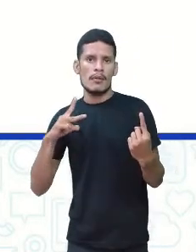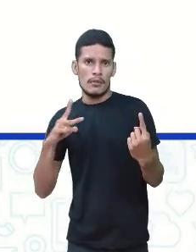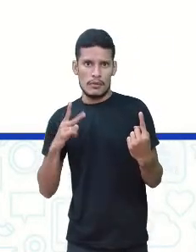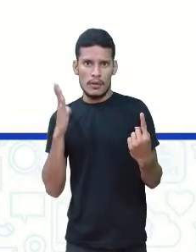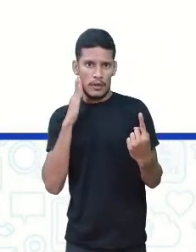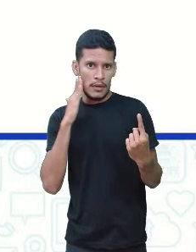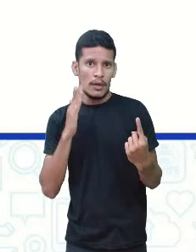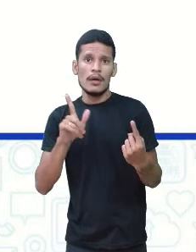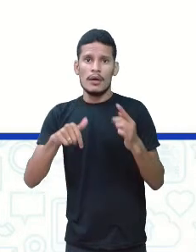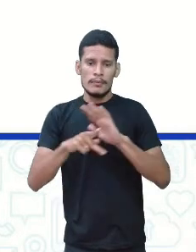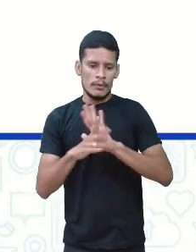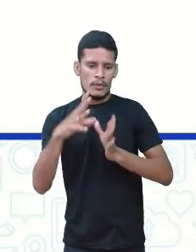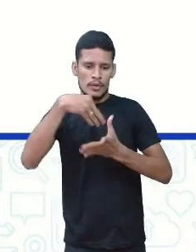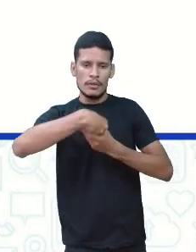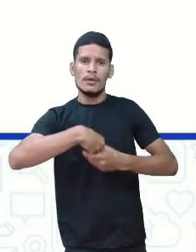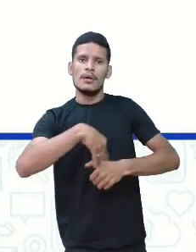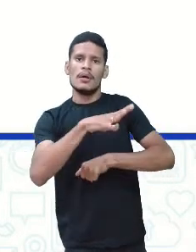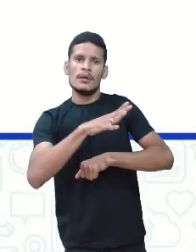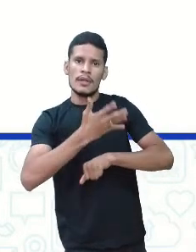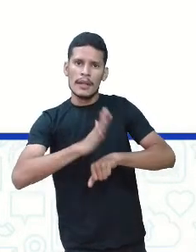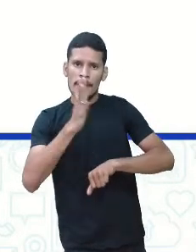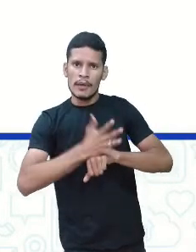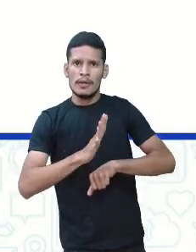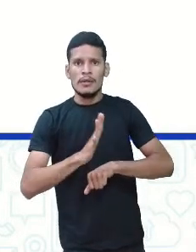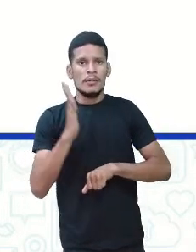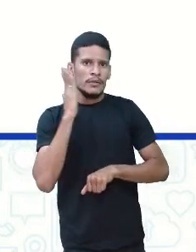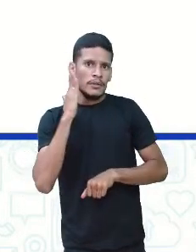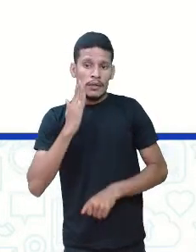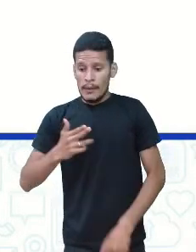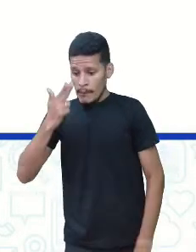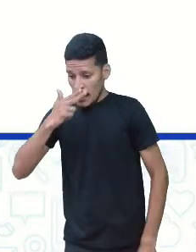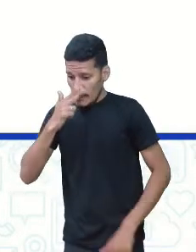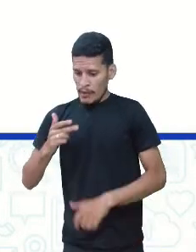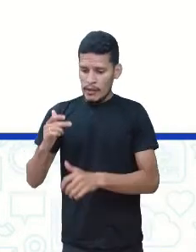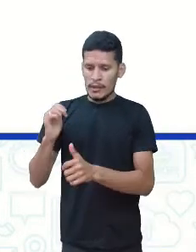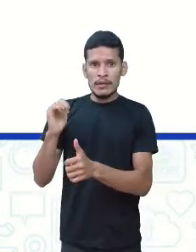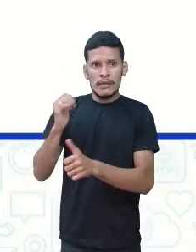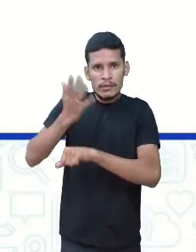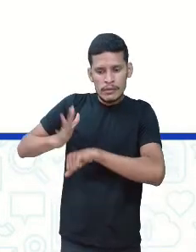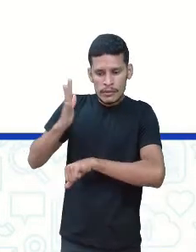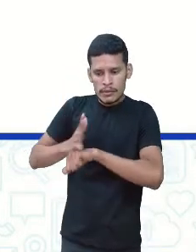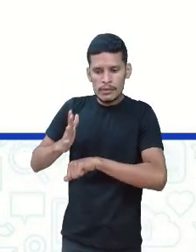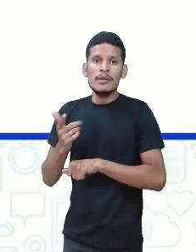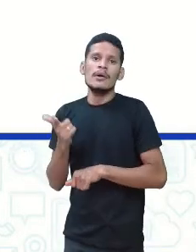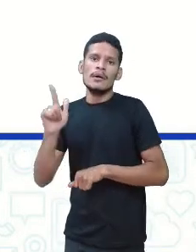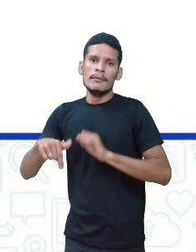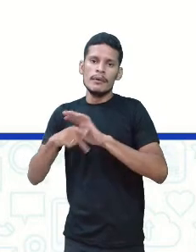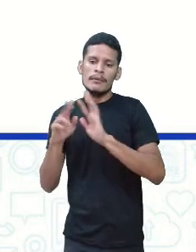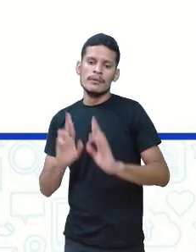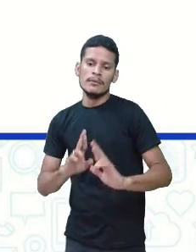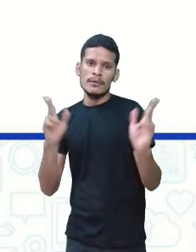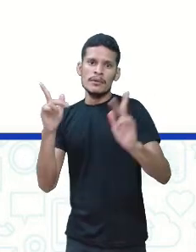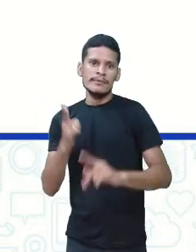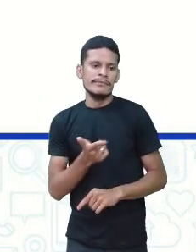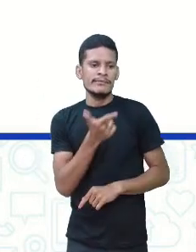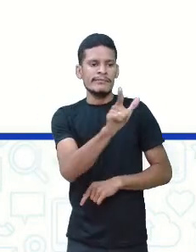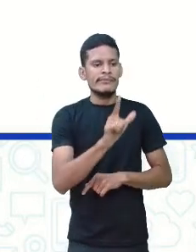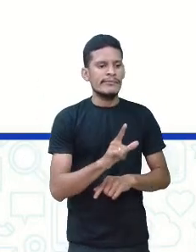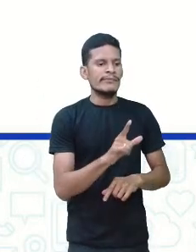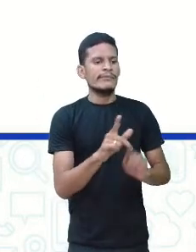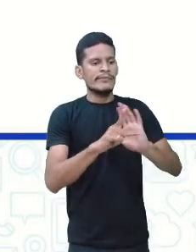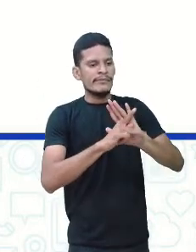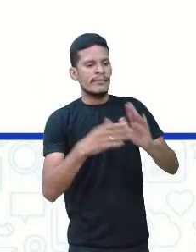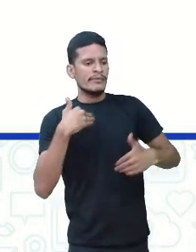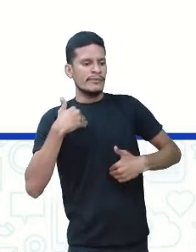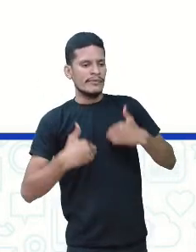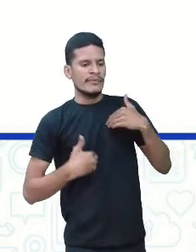ao treinamento, o mesmo exercício poderá proporcionar diferentes efeitos de treinamento em cada corpo.